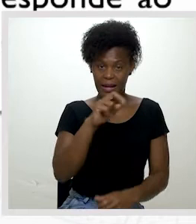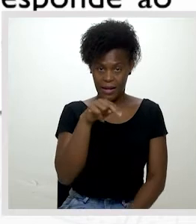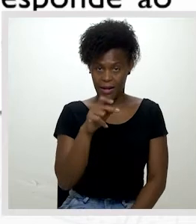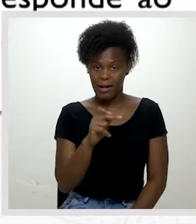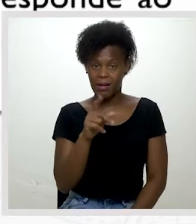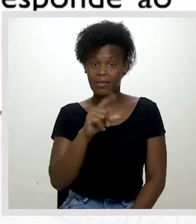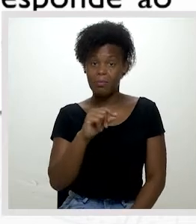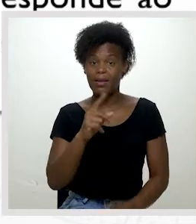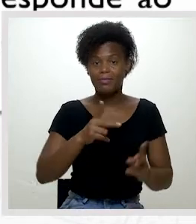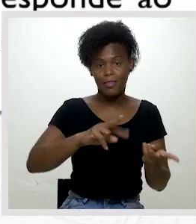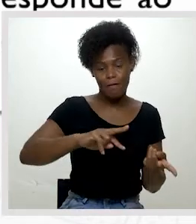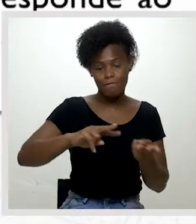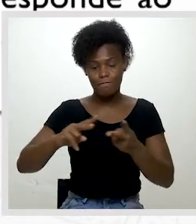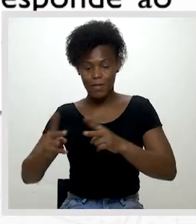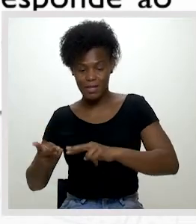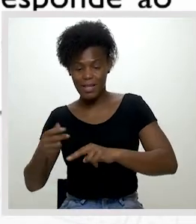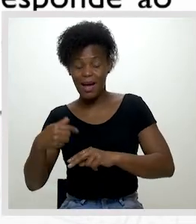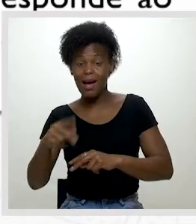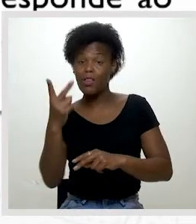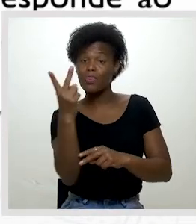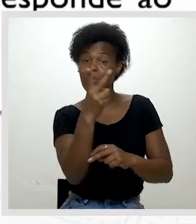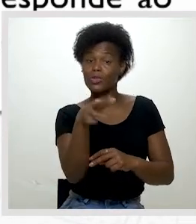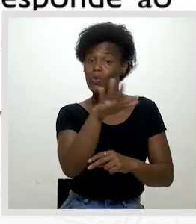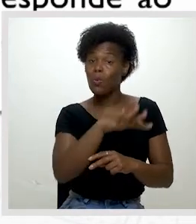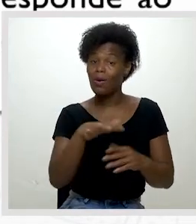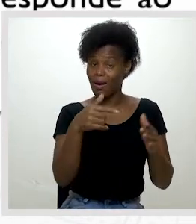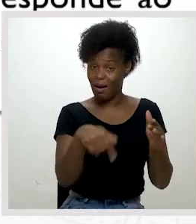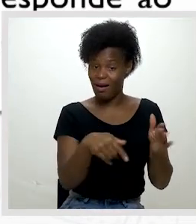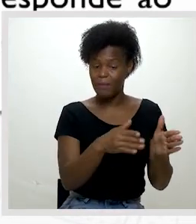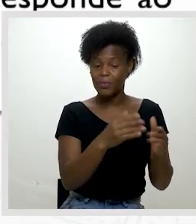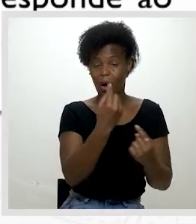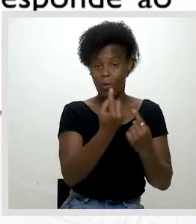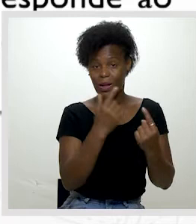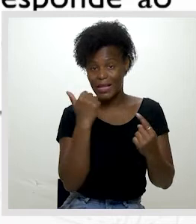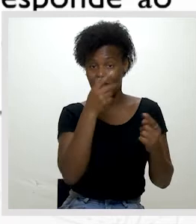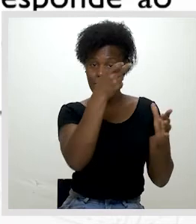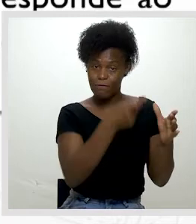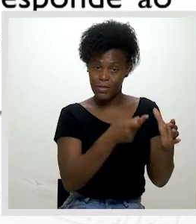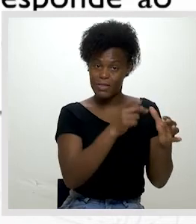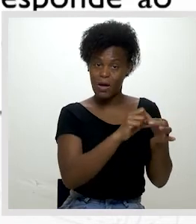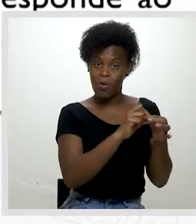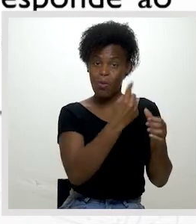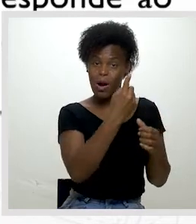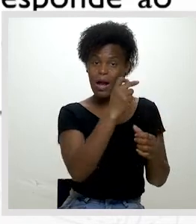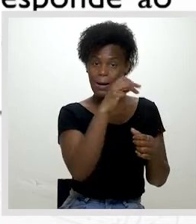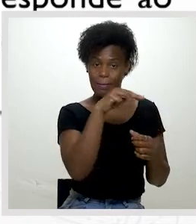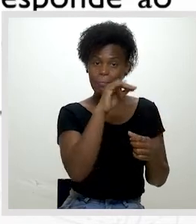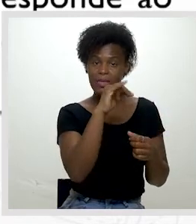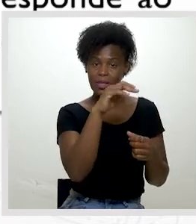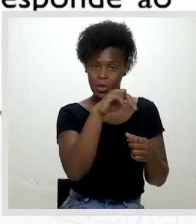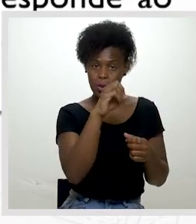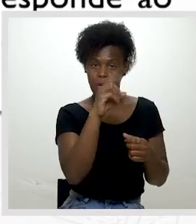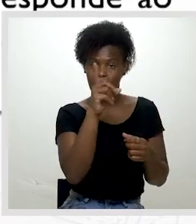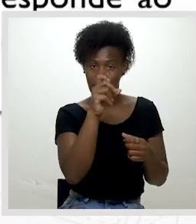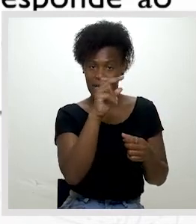RNAs de transferências possuem dois locais particulares. Um deles fixa um aminoácido específico, enquanto